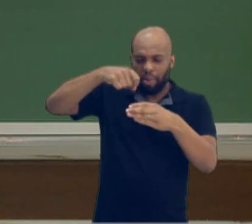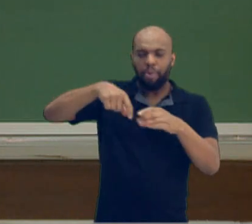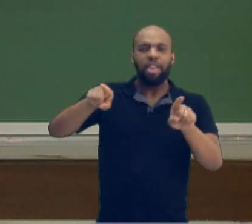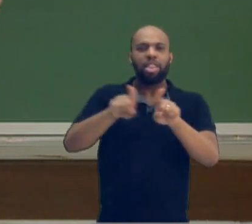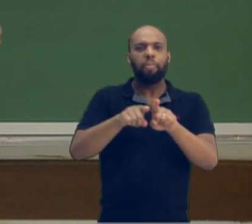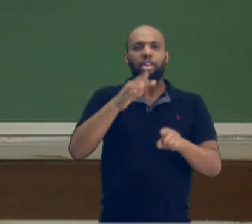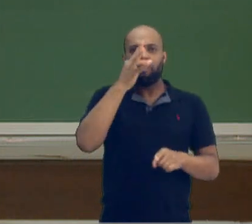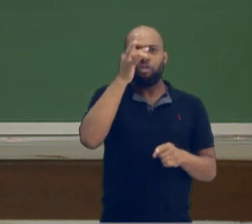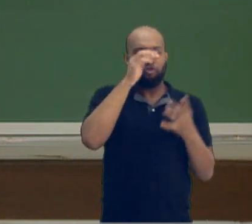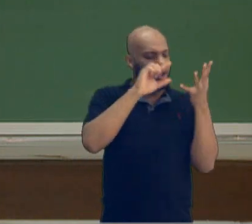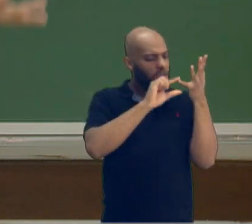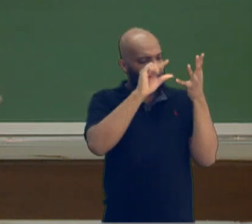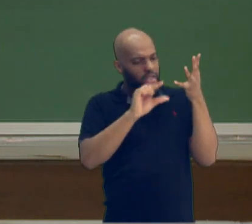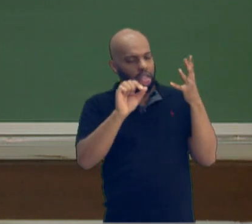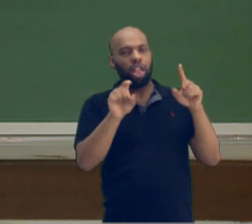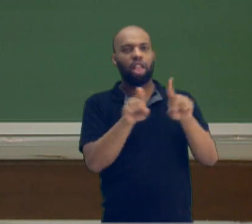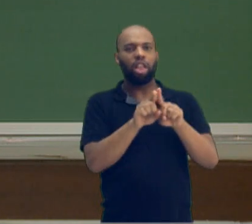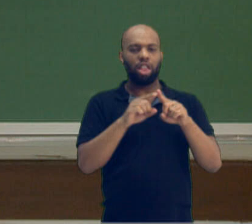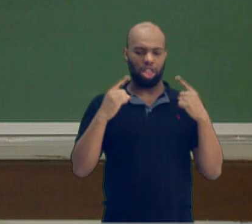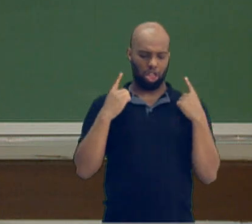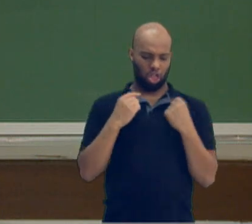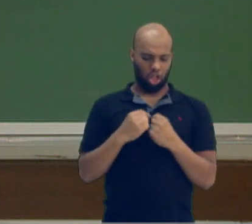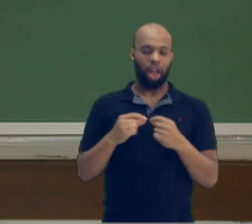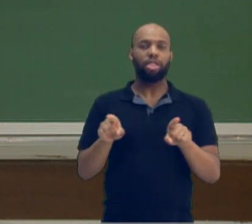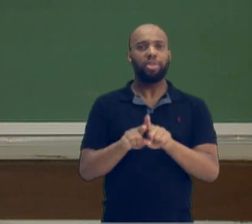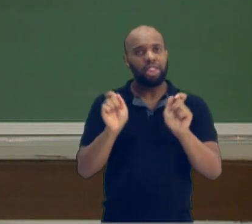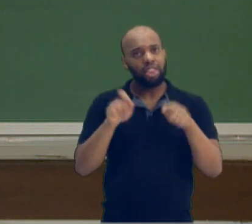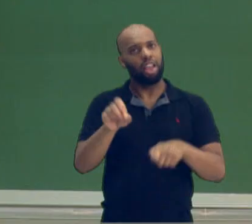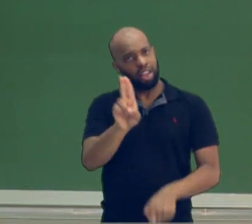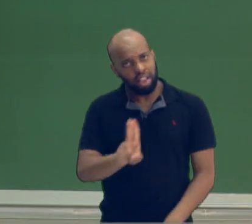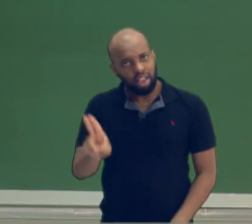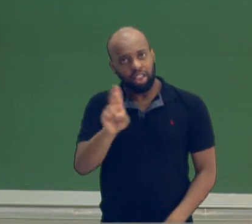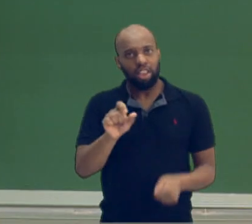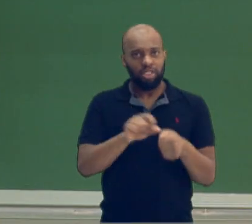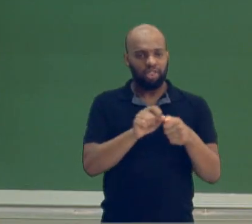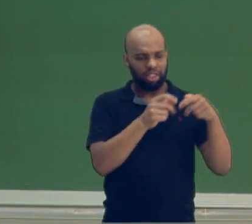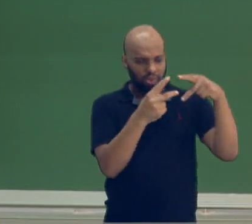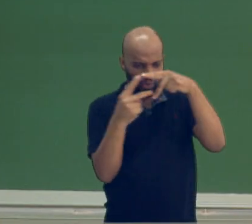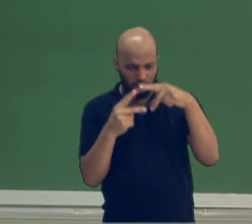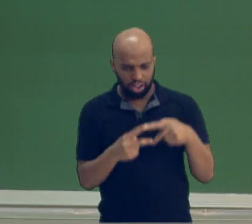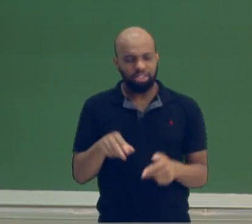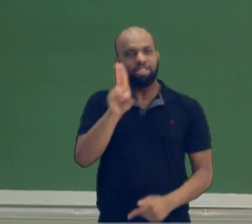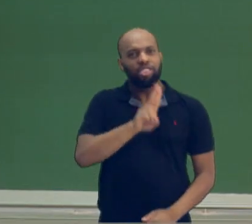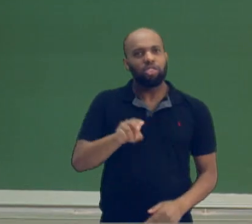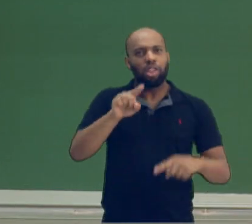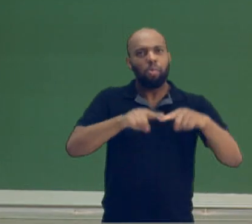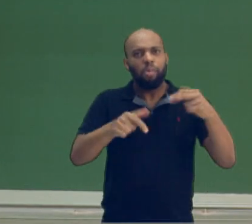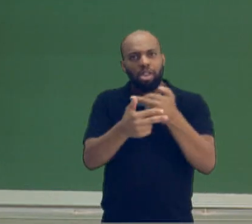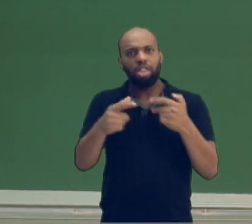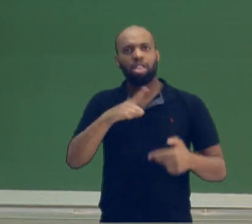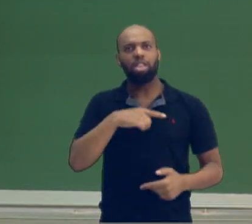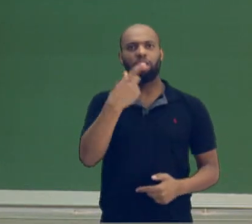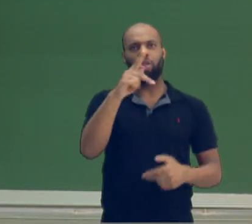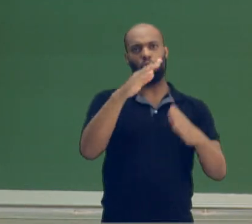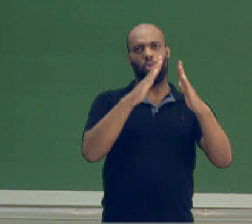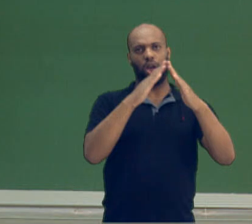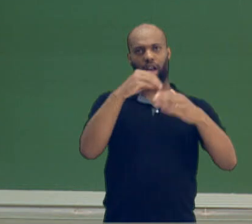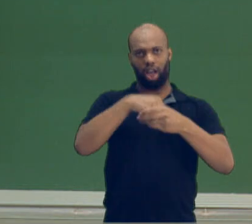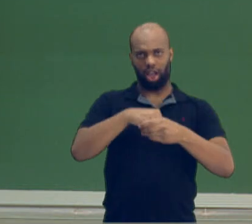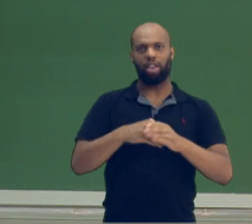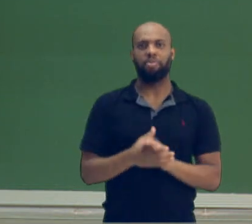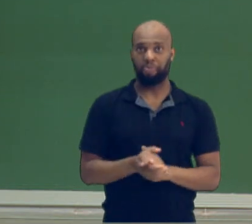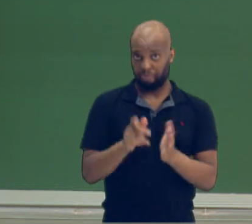folhas, enfim, colar e fazer o seu mosaico com os materiais que vocês têm em casa, não